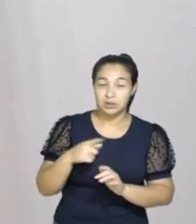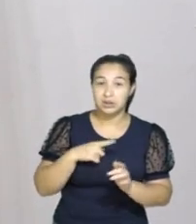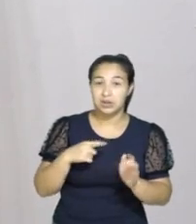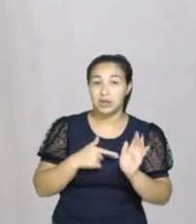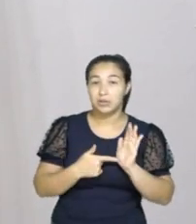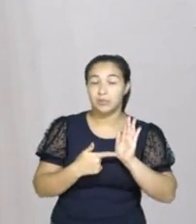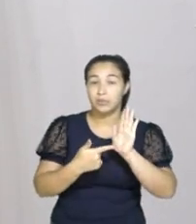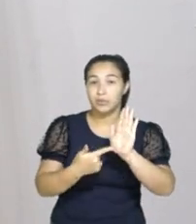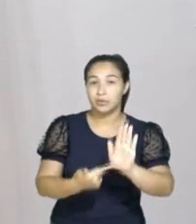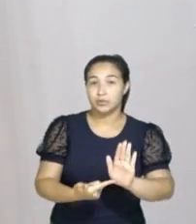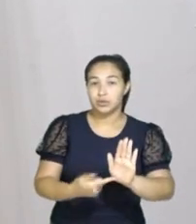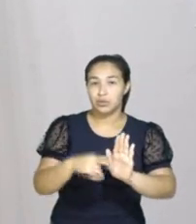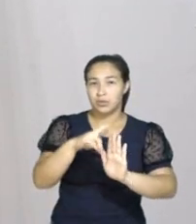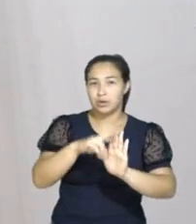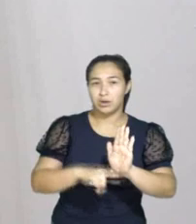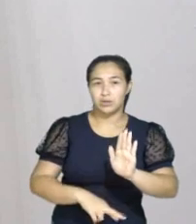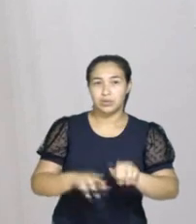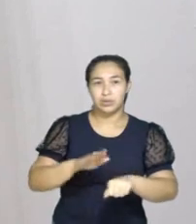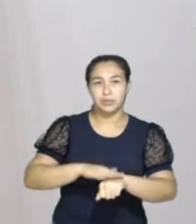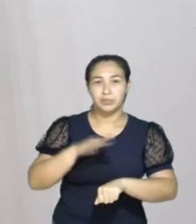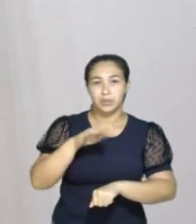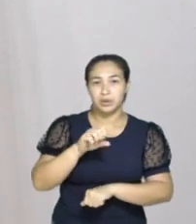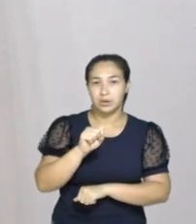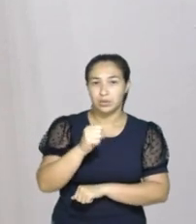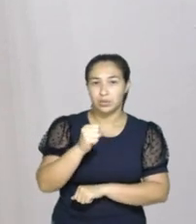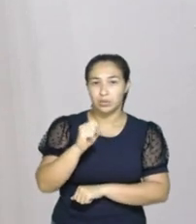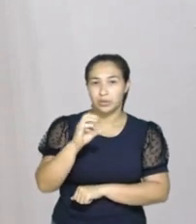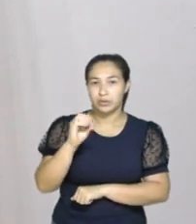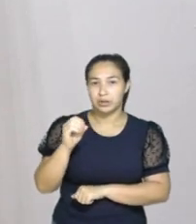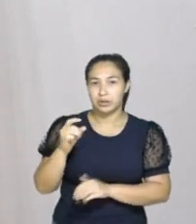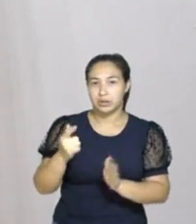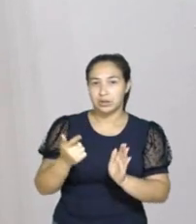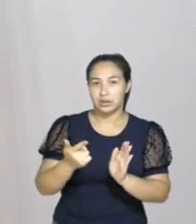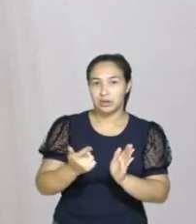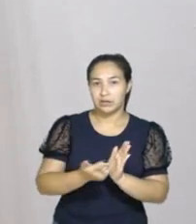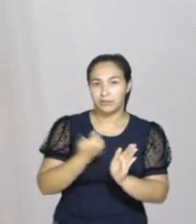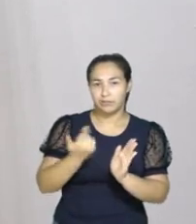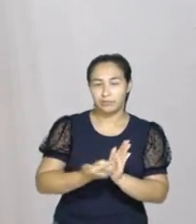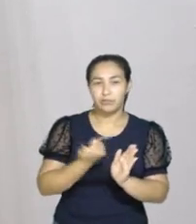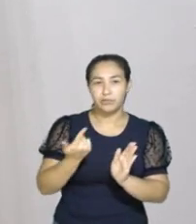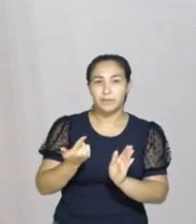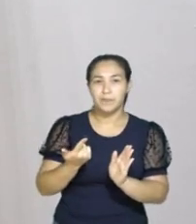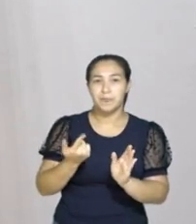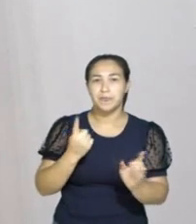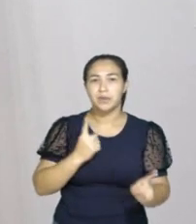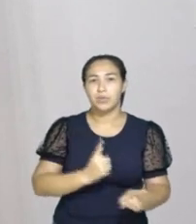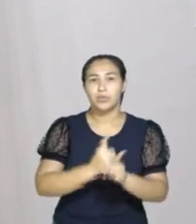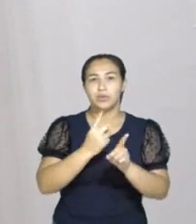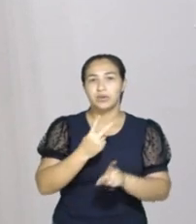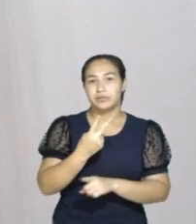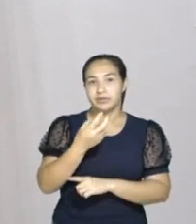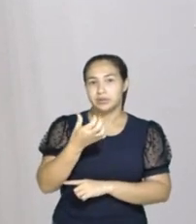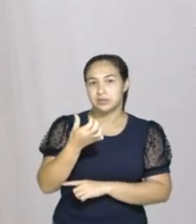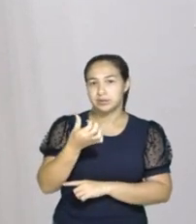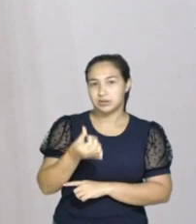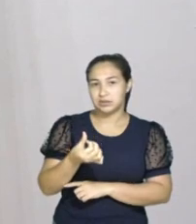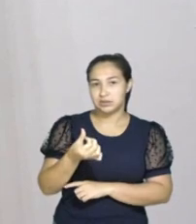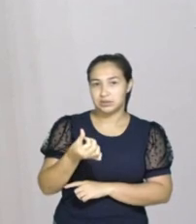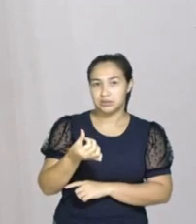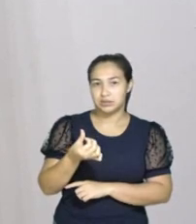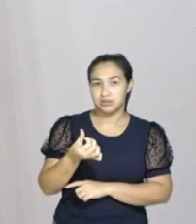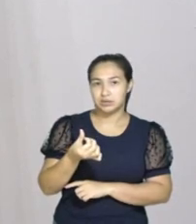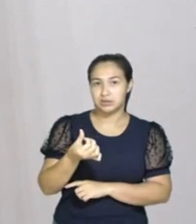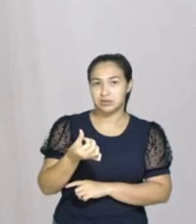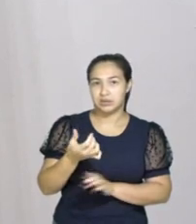uma um relatório com mais de 80 páginas onde identificava pelo menos 26 pontos de inconstitucionalidades